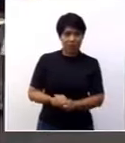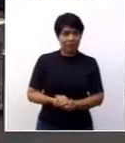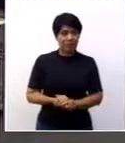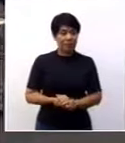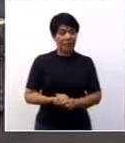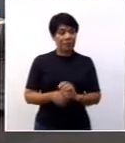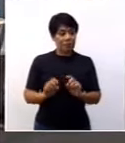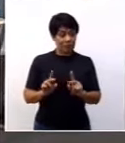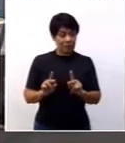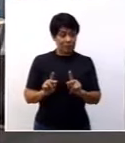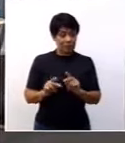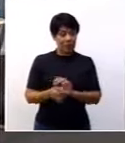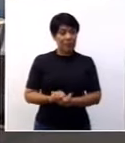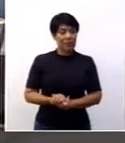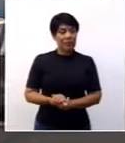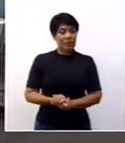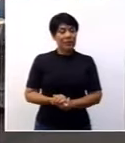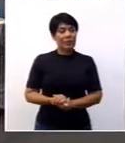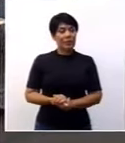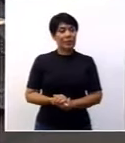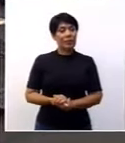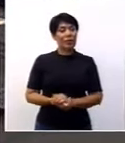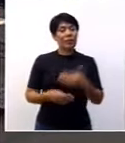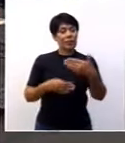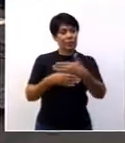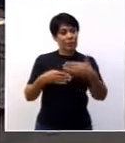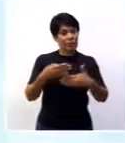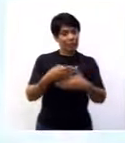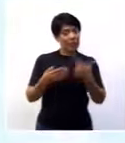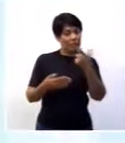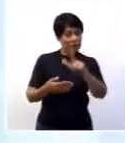Tudo bem? Por favor, a tela.